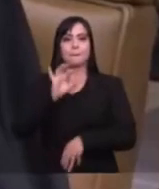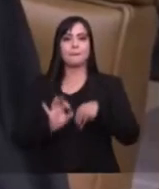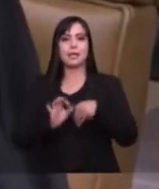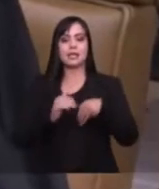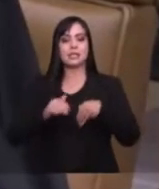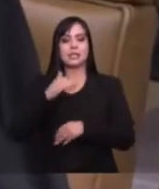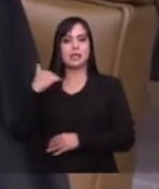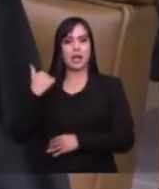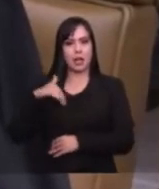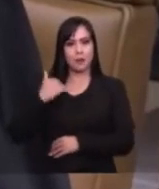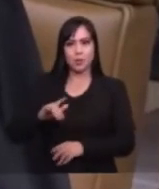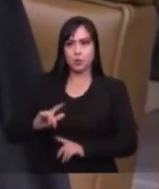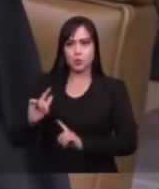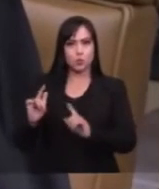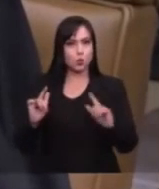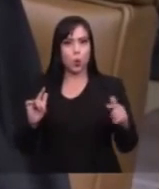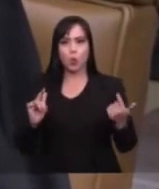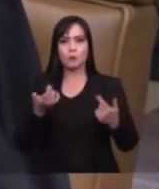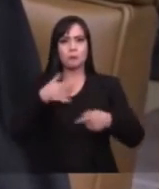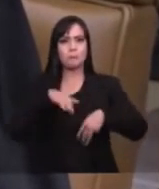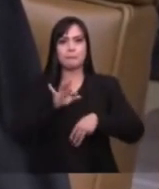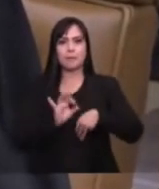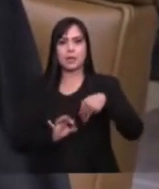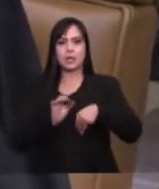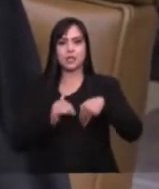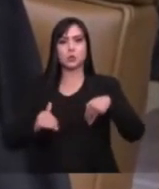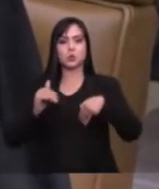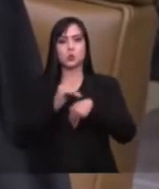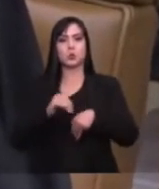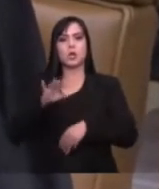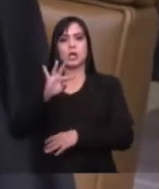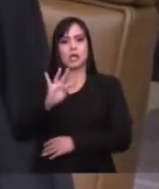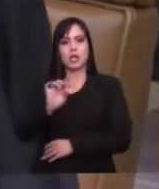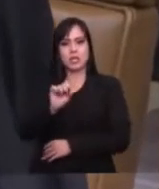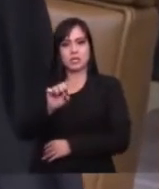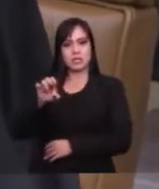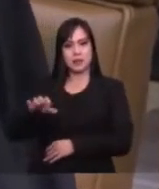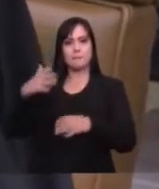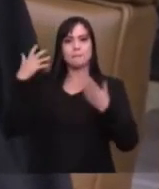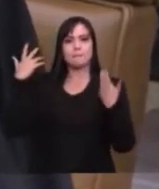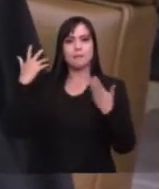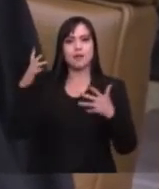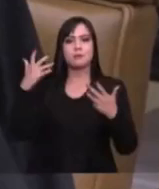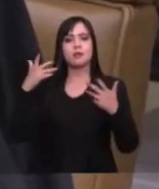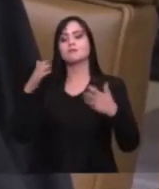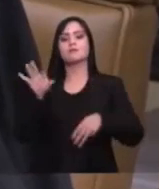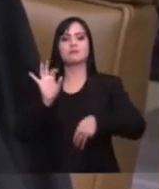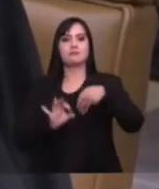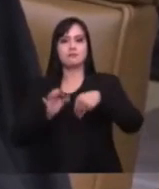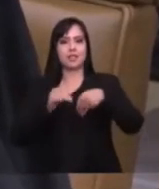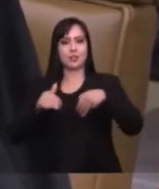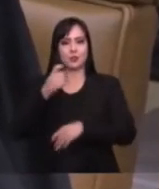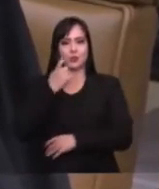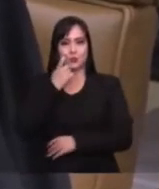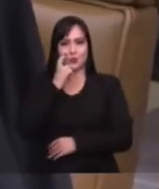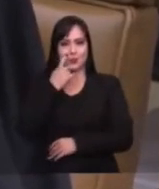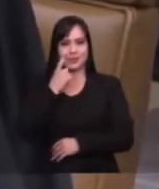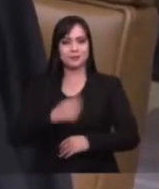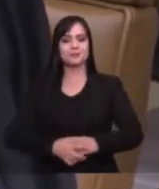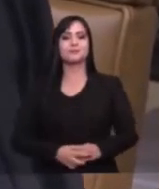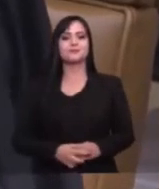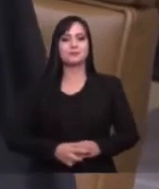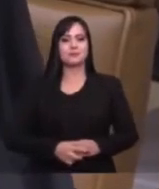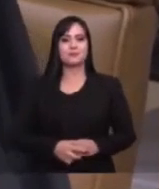ministra Carmen, dos demais ministros do Supremo do Tribunal Superior Eleitoral, parabenizar o ministro Nunes